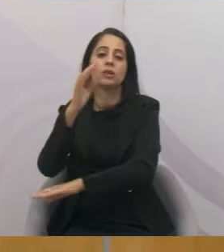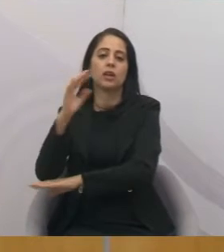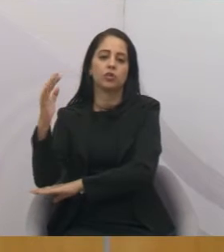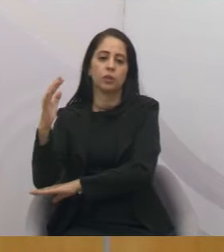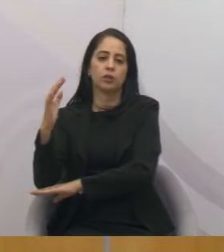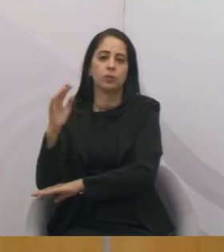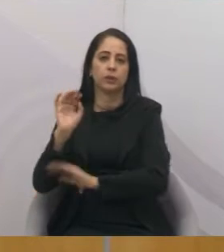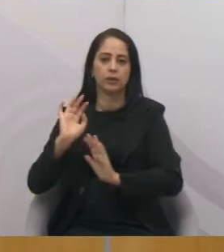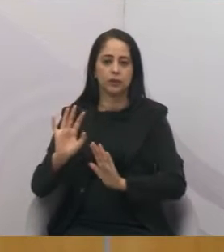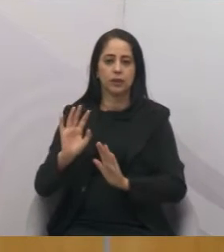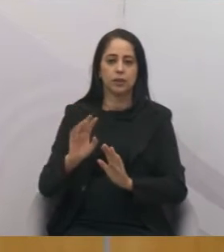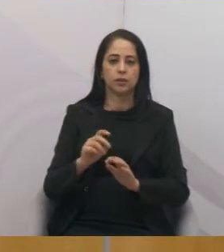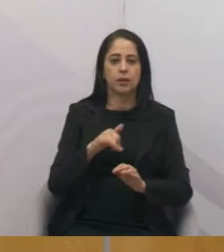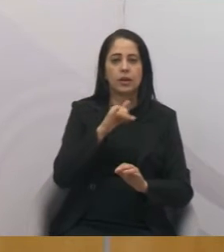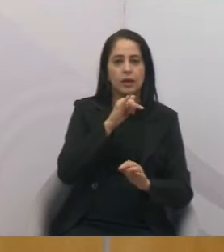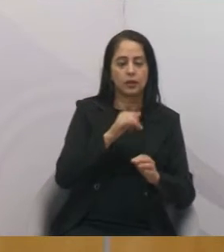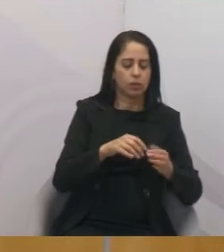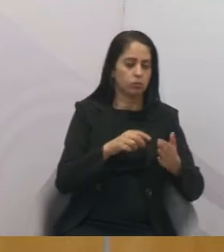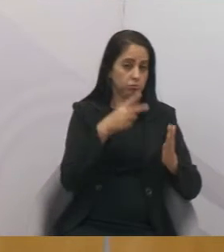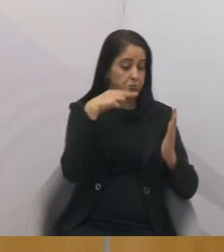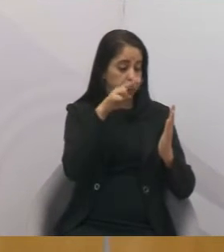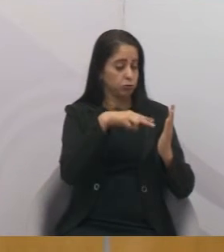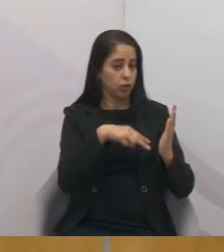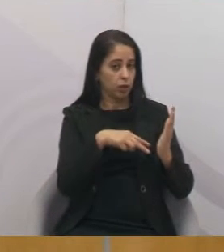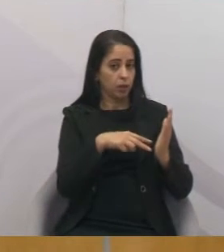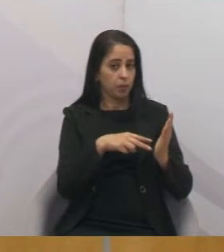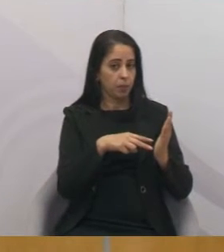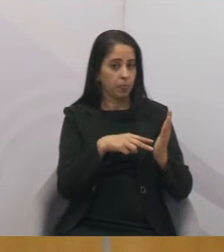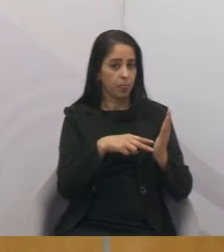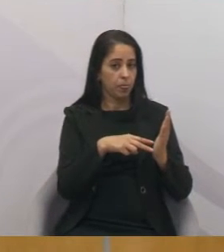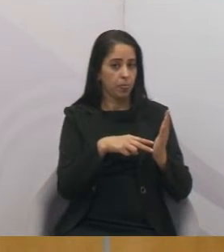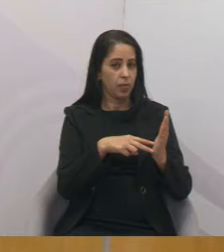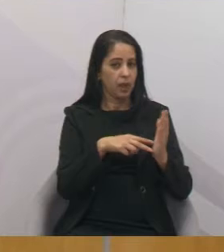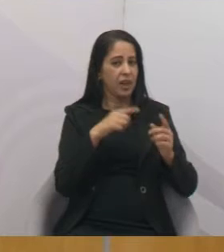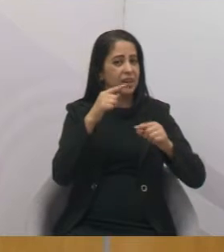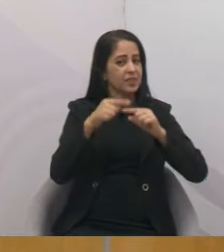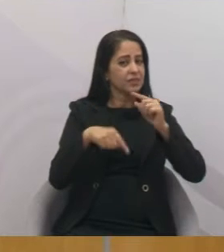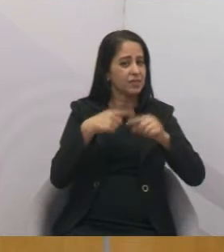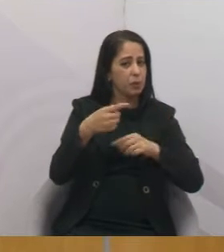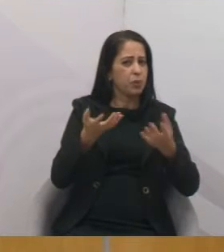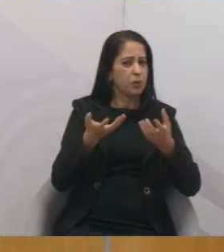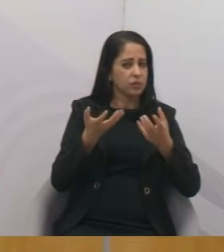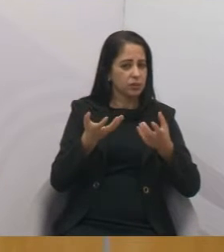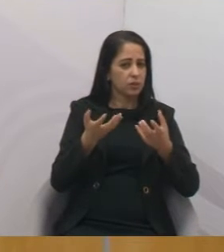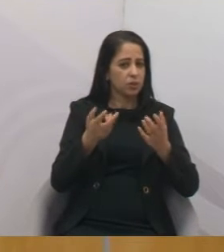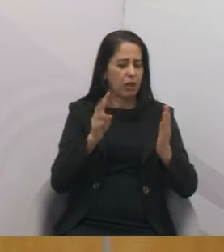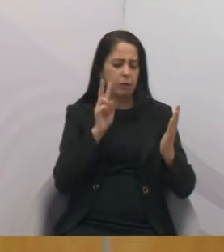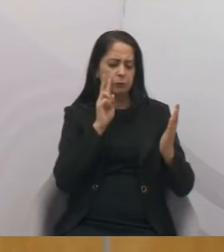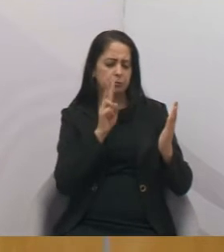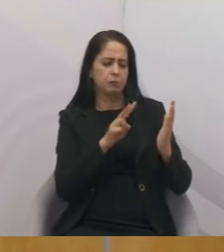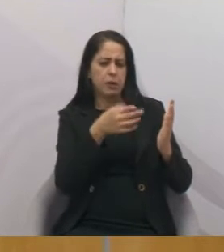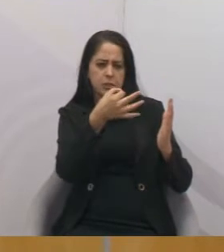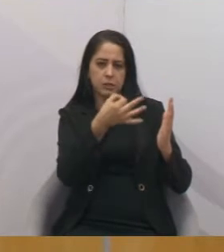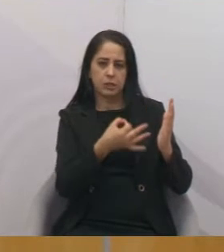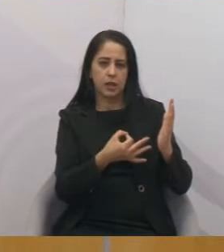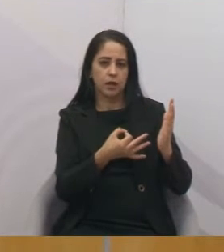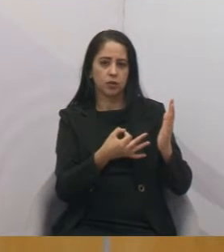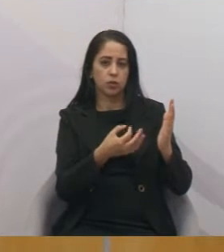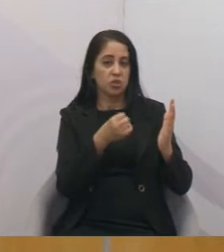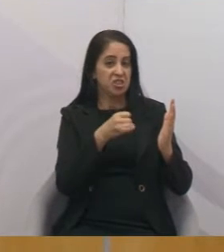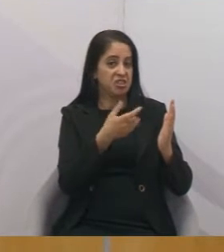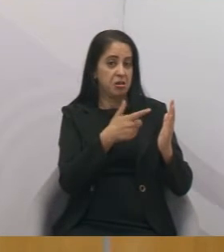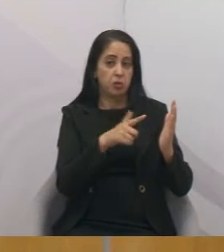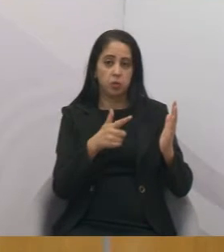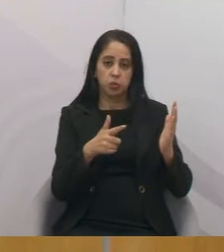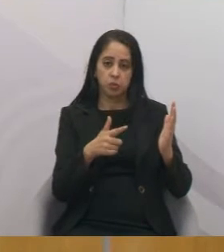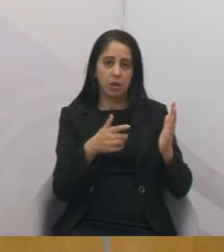serão destinados ao fundo, e eu confesso que depois, com mais cautela, quero olhar no texto legal. Se não tiver, eu espero que,